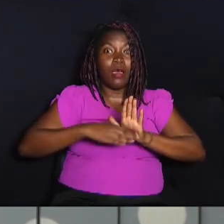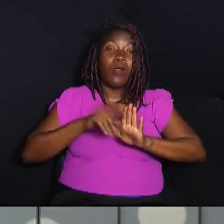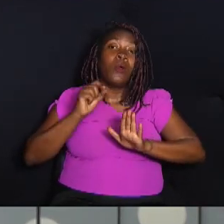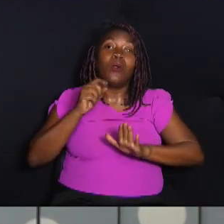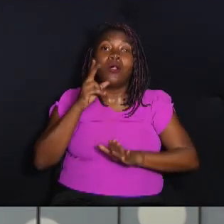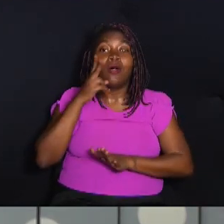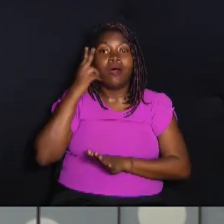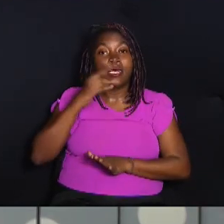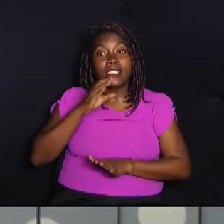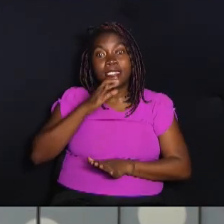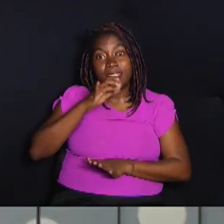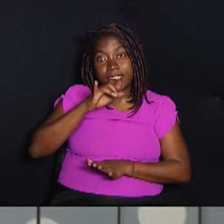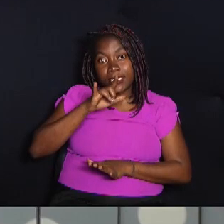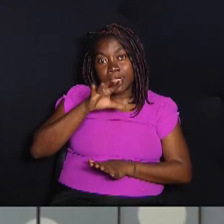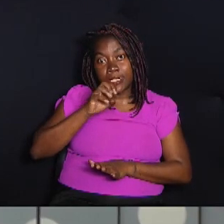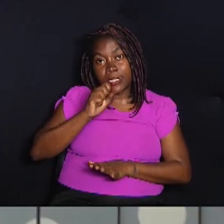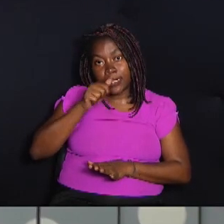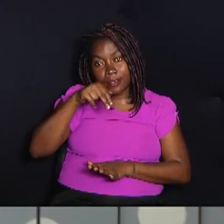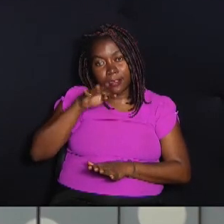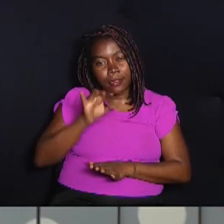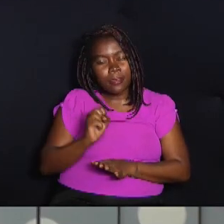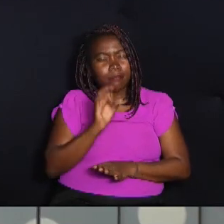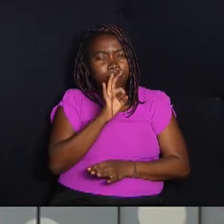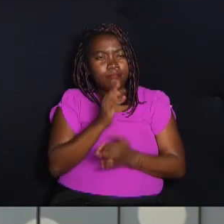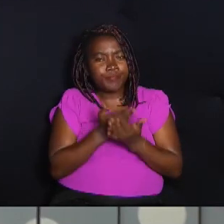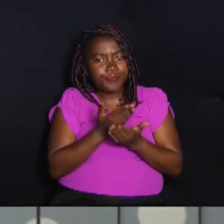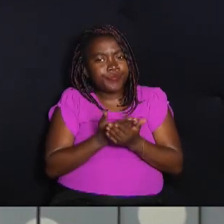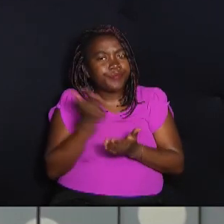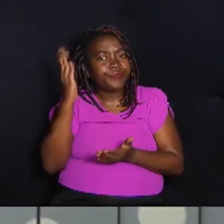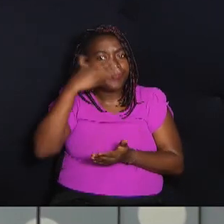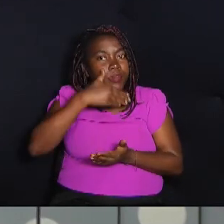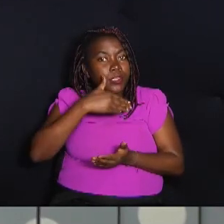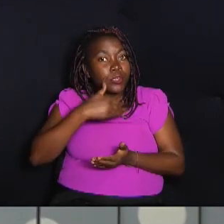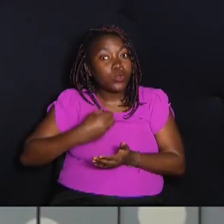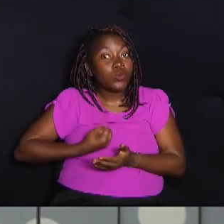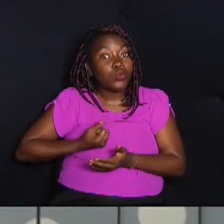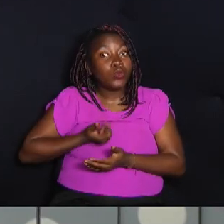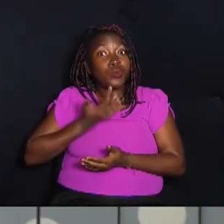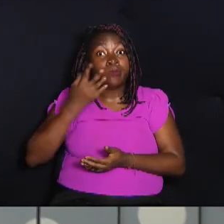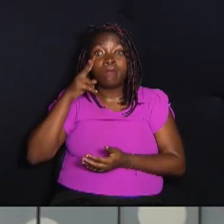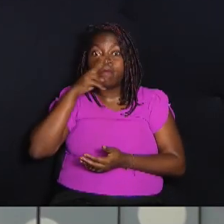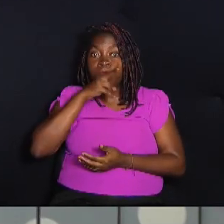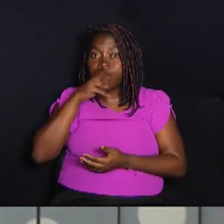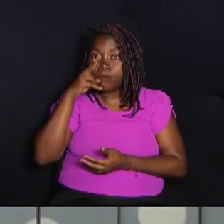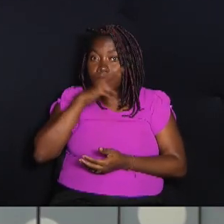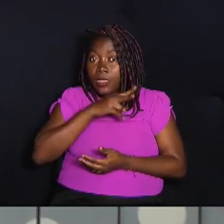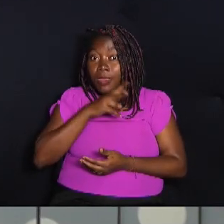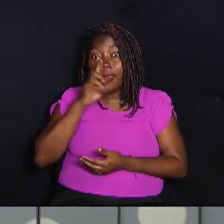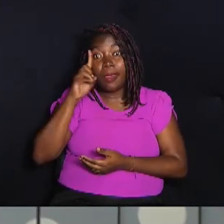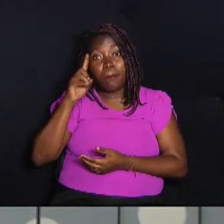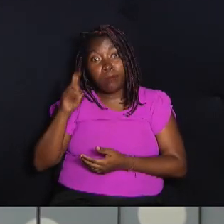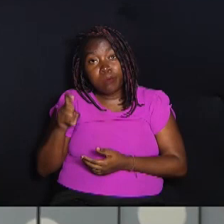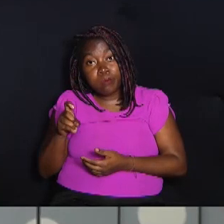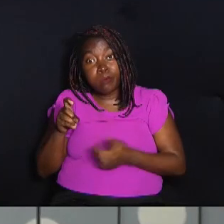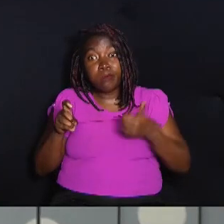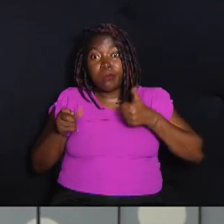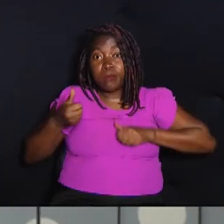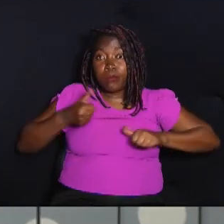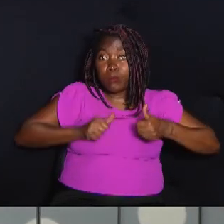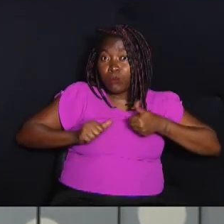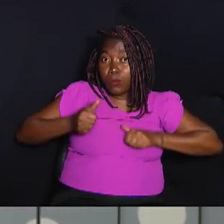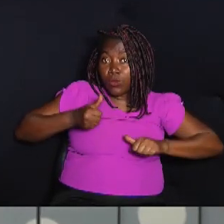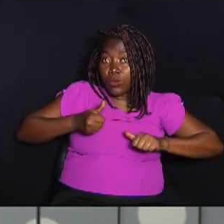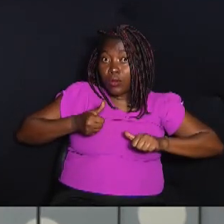Cecílio Santos. E estatísticas mostram números significativos de depressão, de